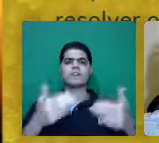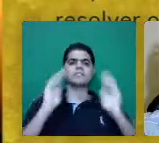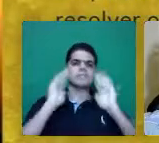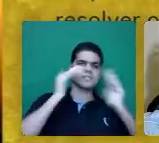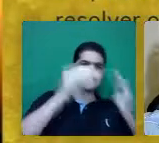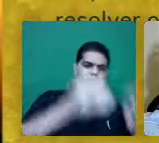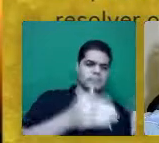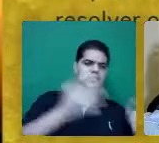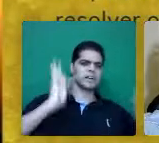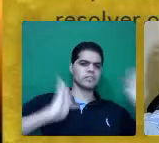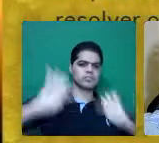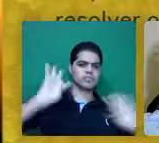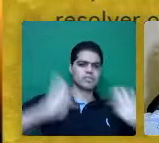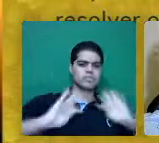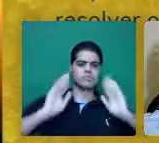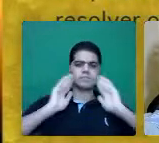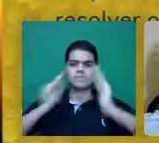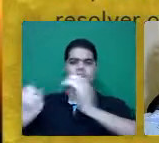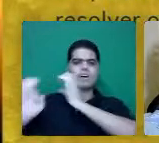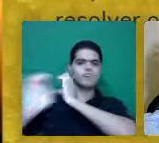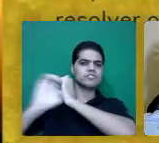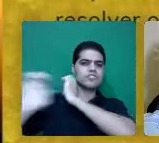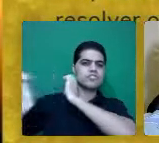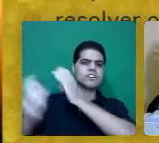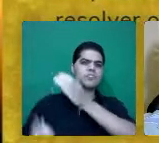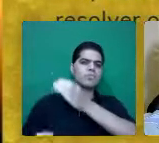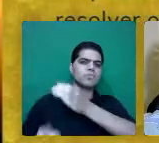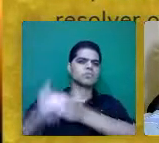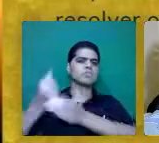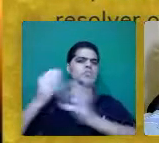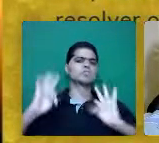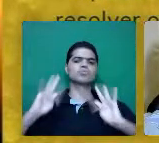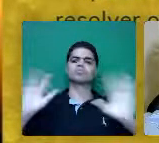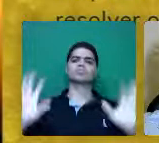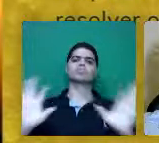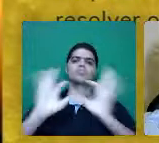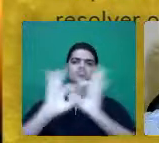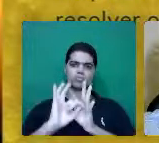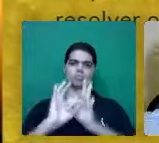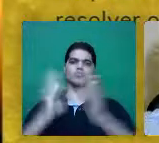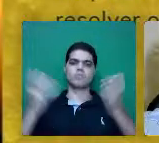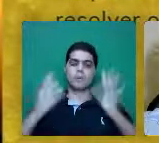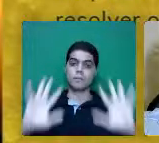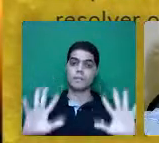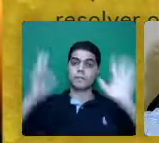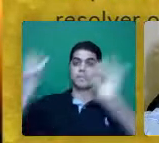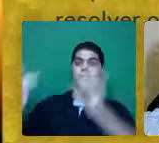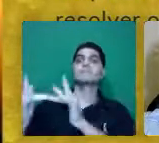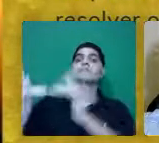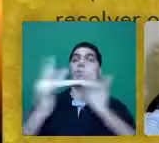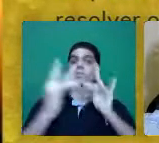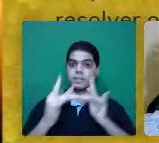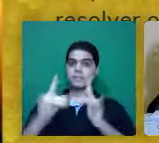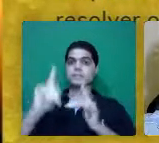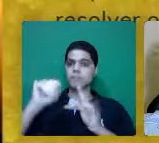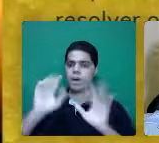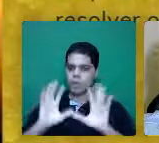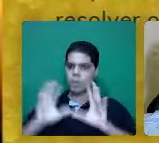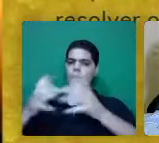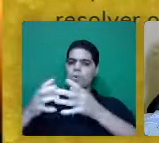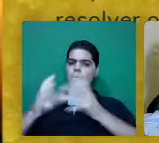em bioeconomia, engenheiros que estão participando dessa maratona. E isso que é legal, essa conexão, é fazer esses times que